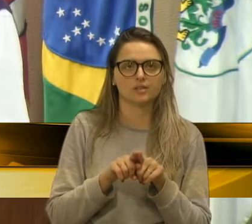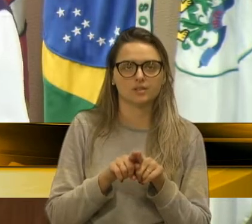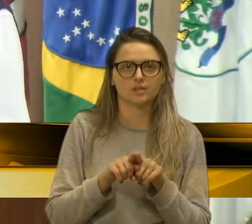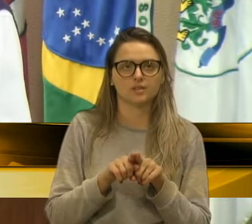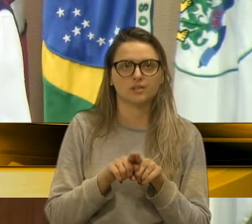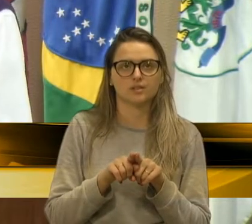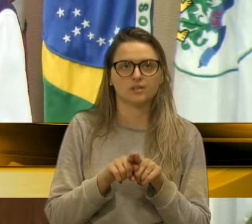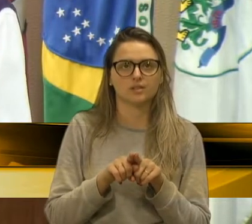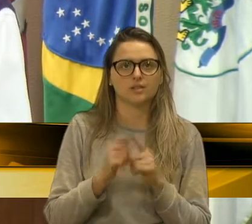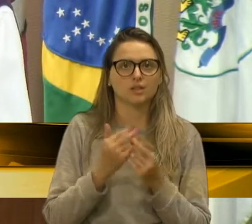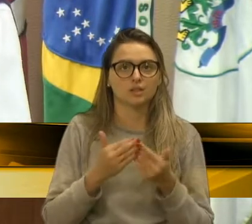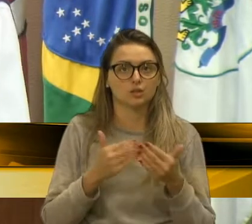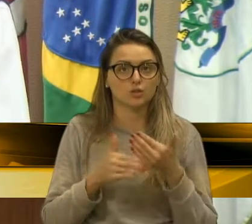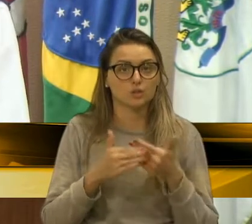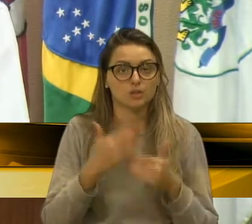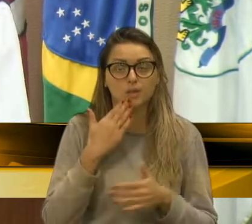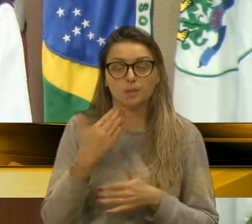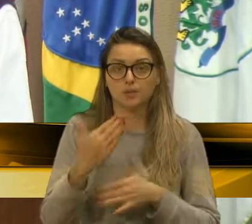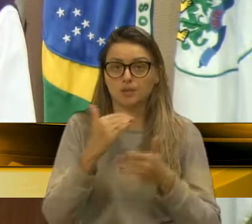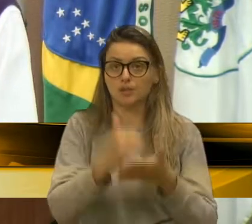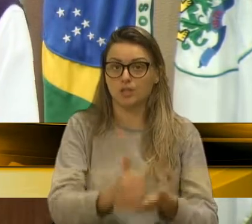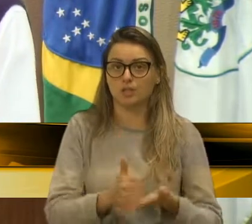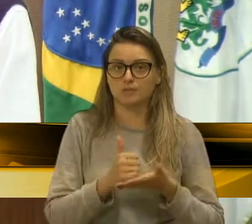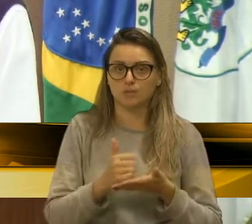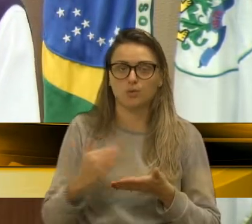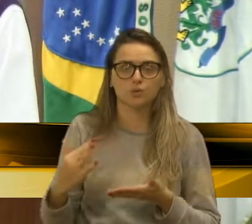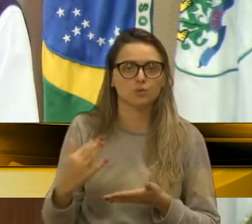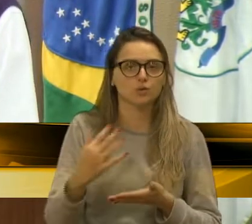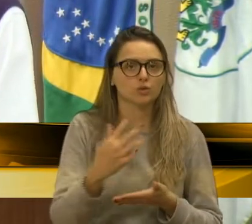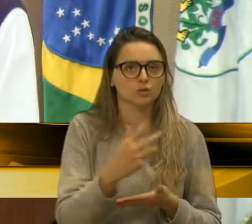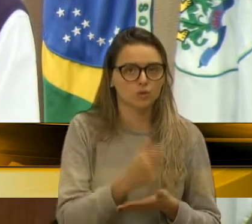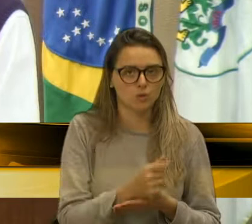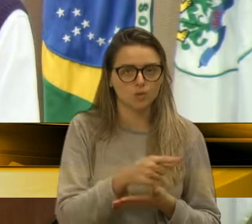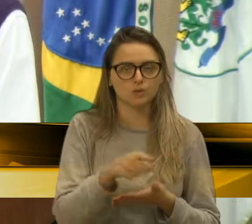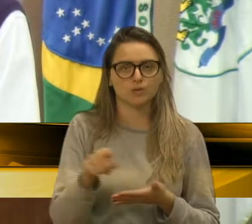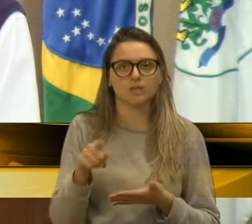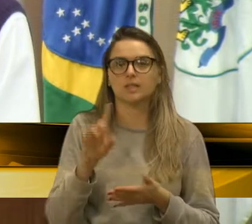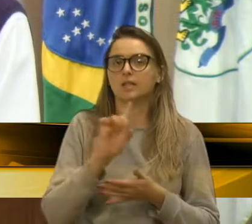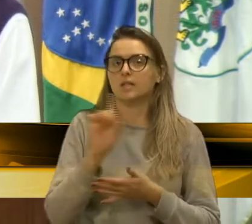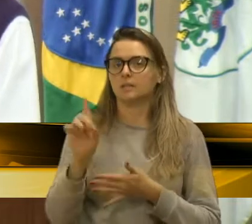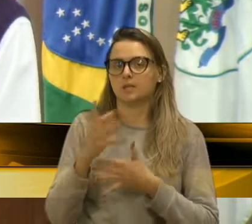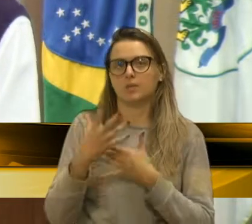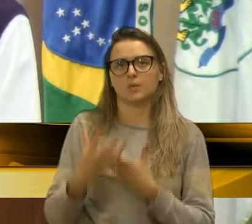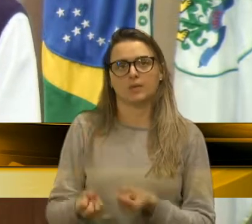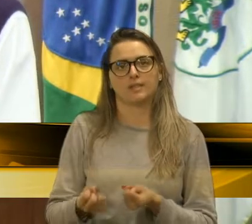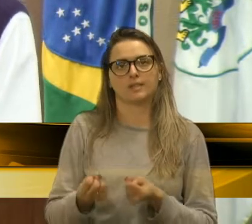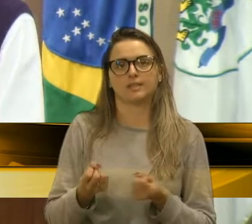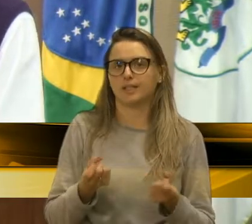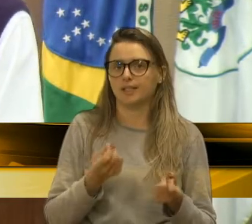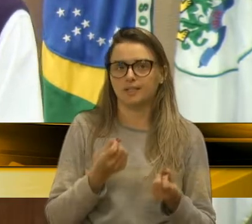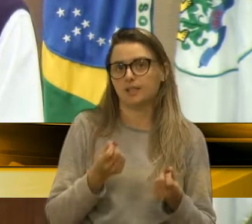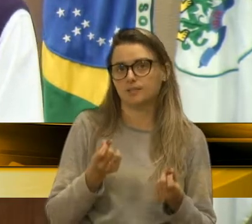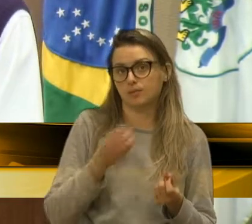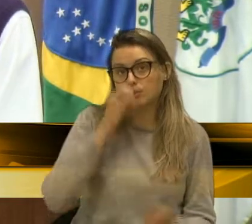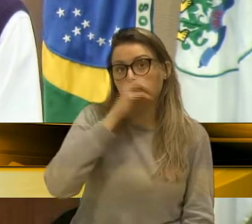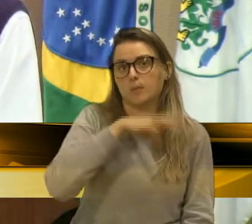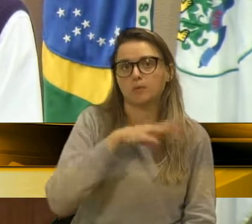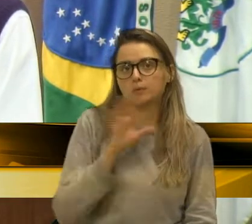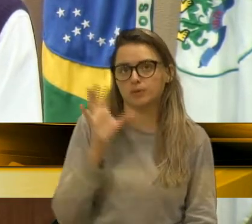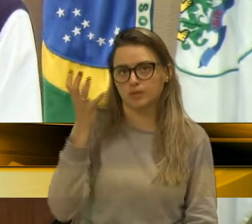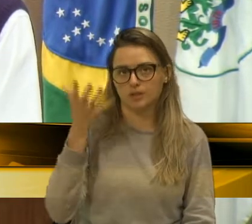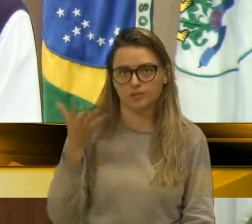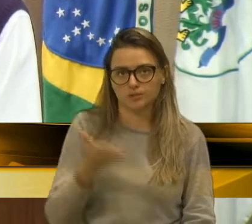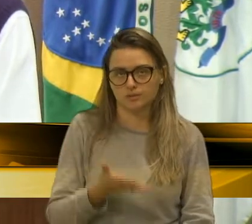ao nosso gabinete e pedir o apoio de todos para que não deixe passar esse absurdo.